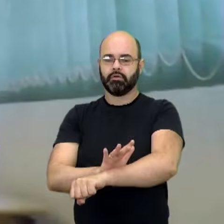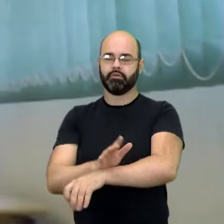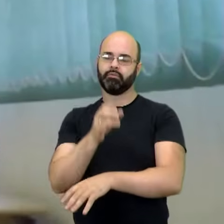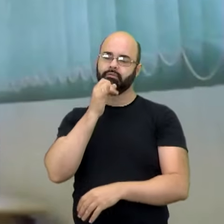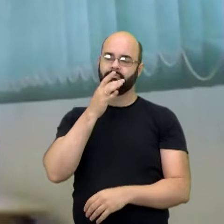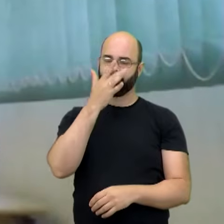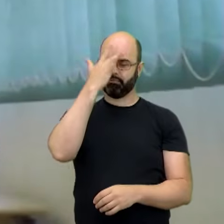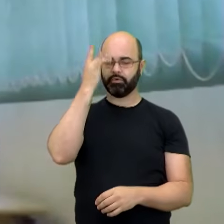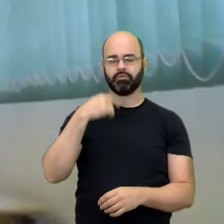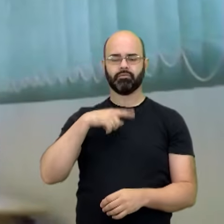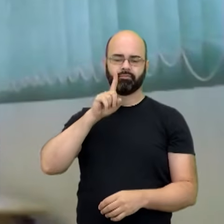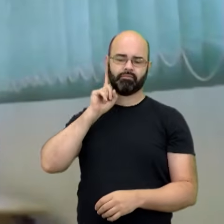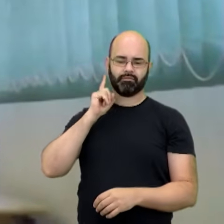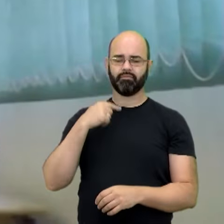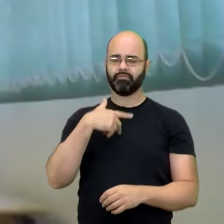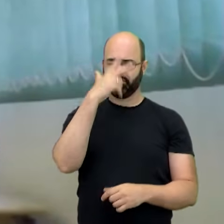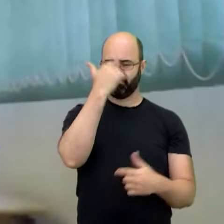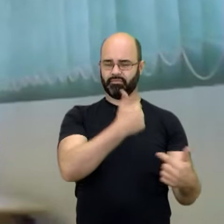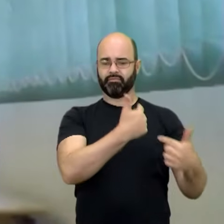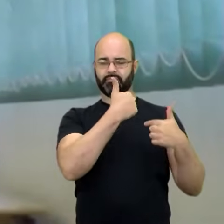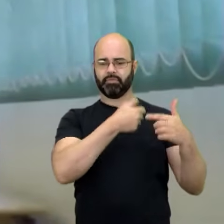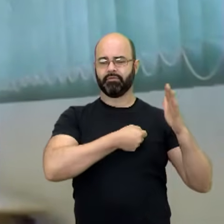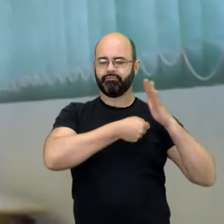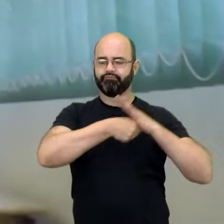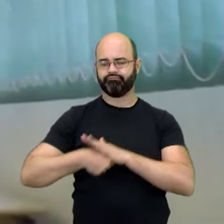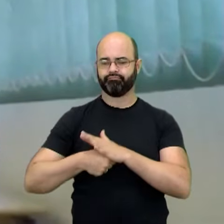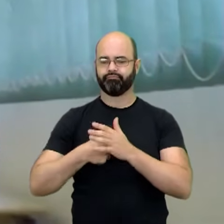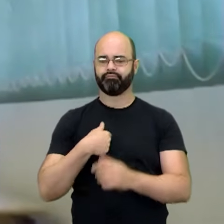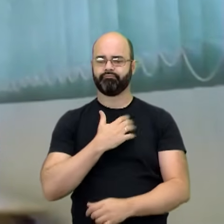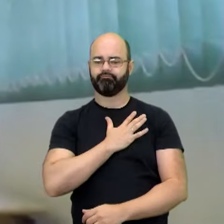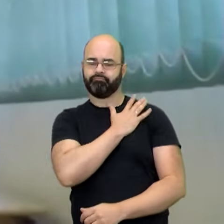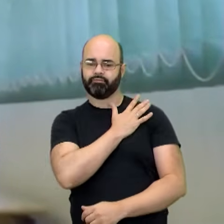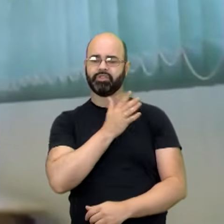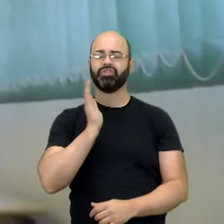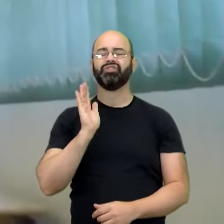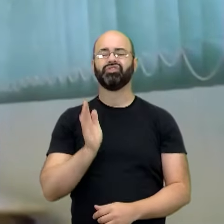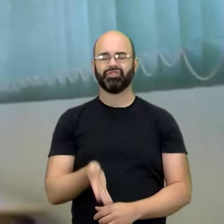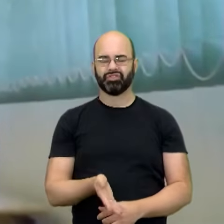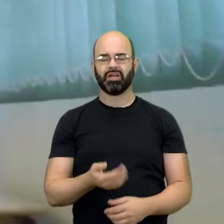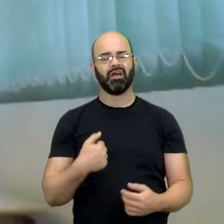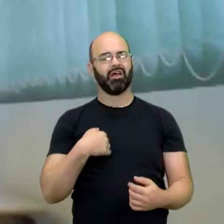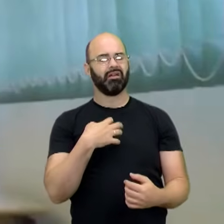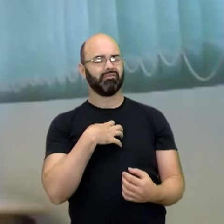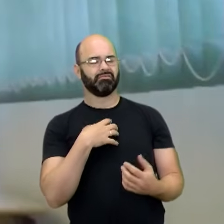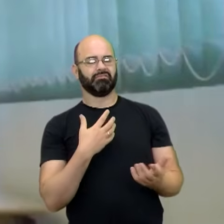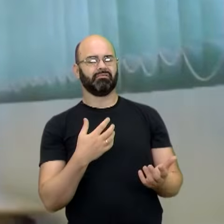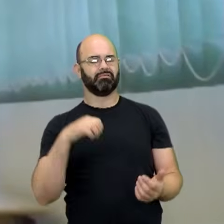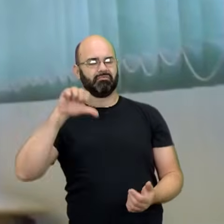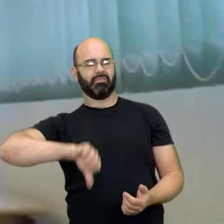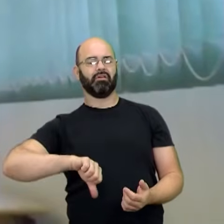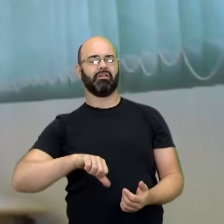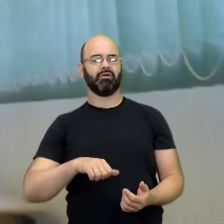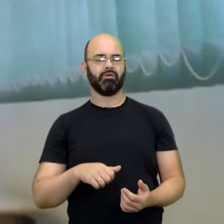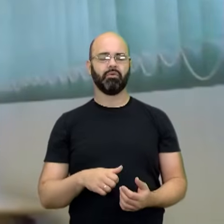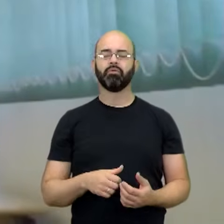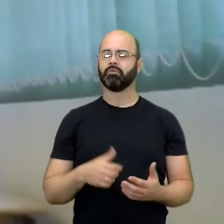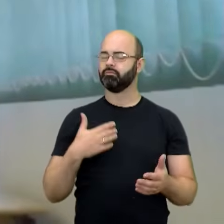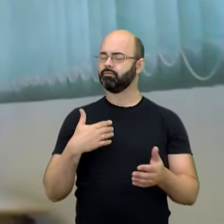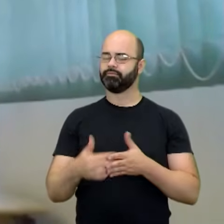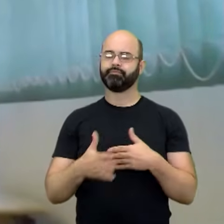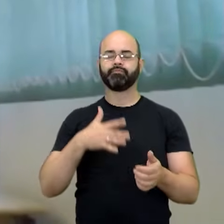sofri racismo, isso machuca muito. Então, é sempre importante a gente aprofundar esse tema da consciência negra,